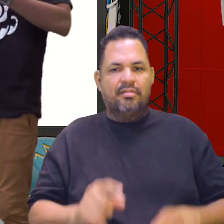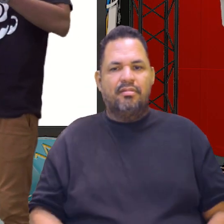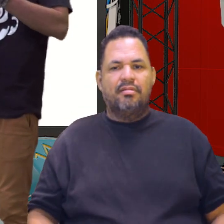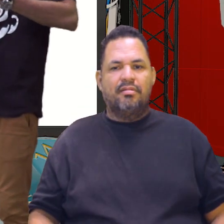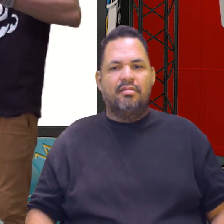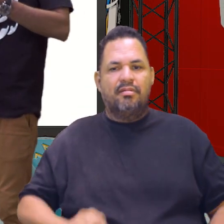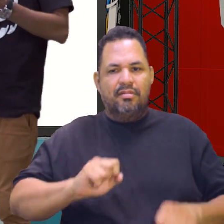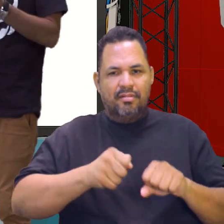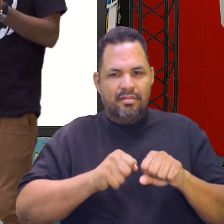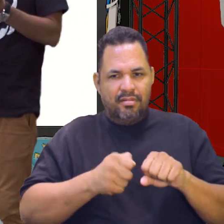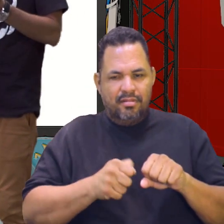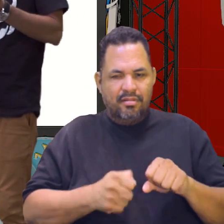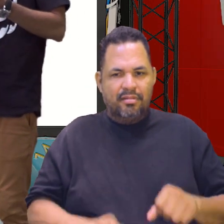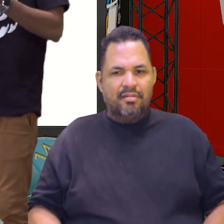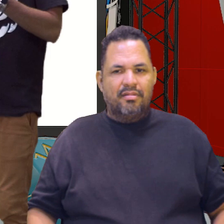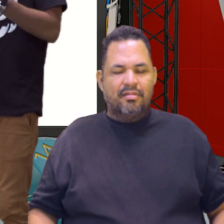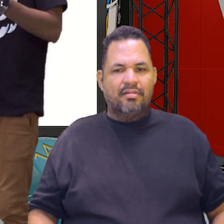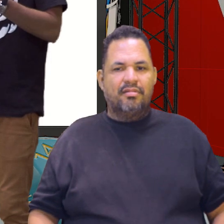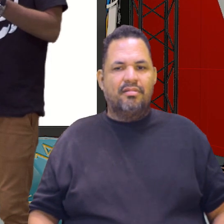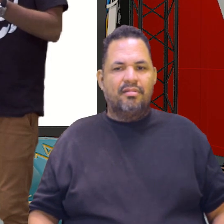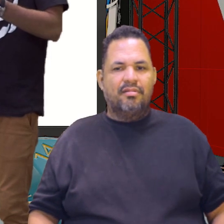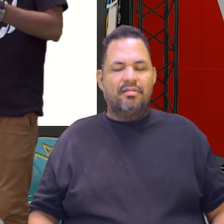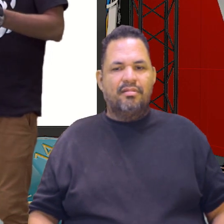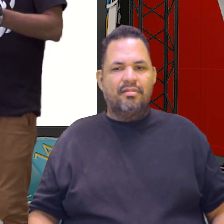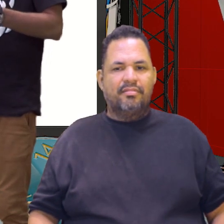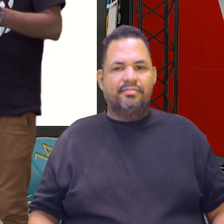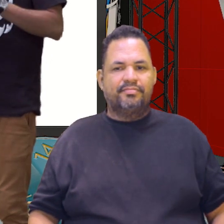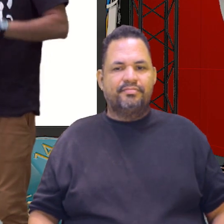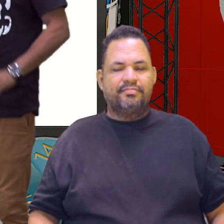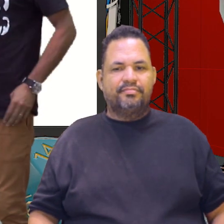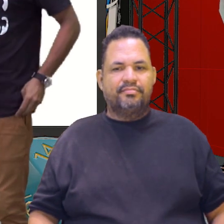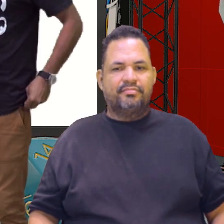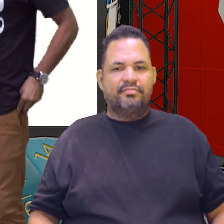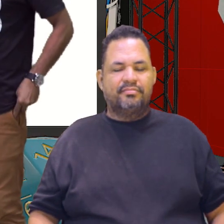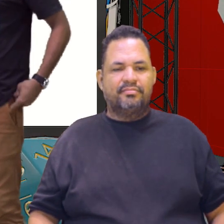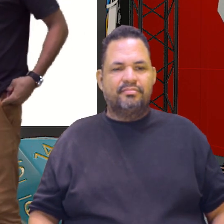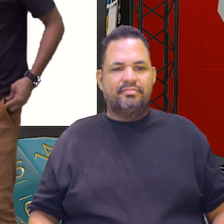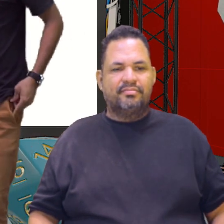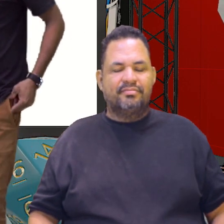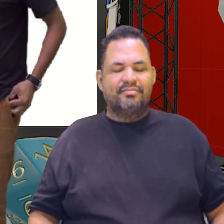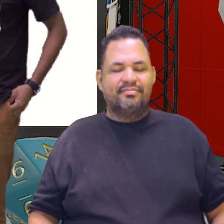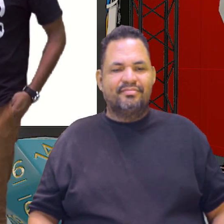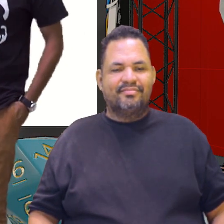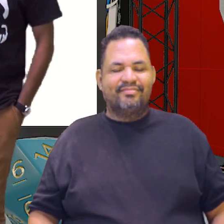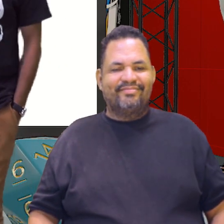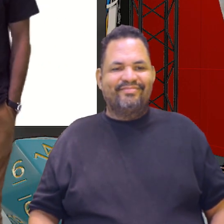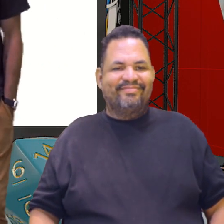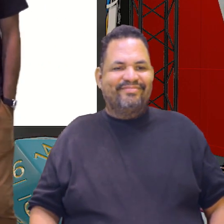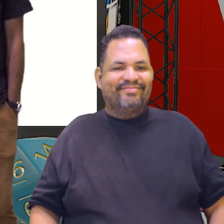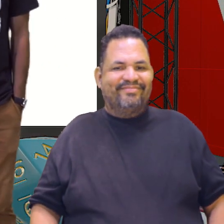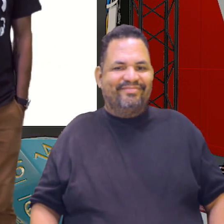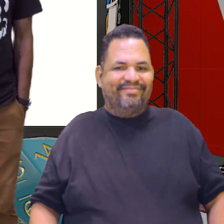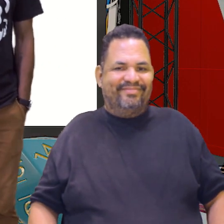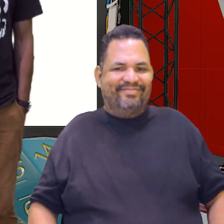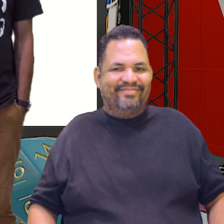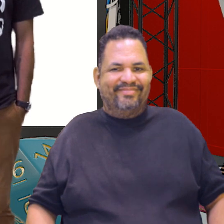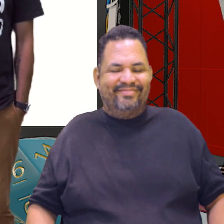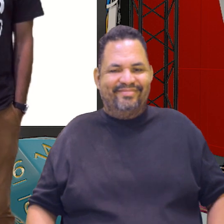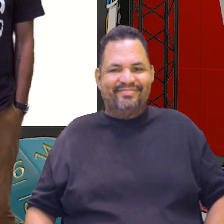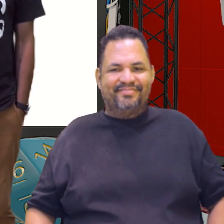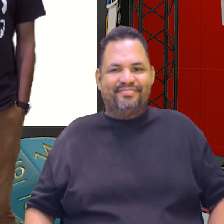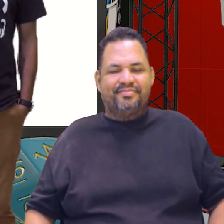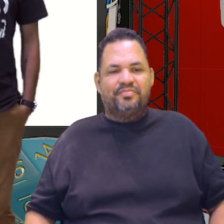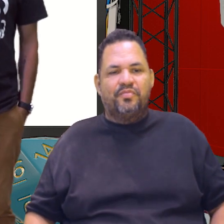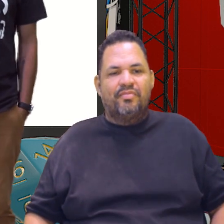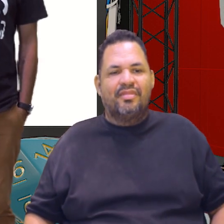pequenininho que você gira lá. Né? E aí você coloca despertar e ele fica despertando. A galera deve pensar, não sei não, professor Maurício. Para! Coloca